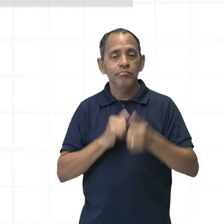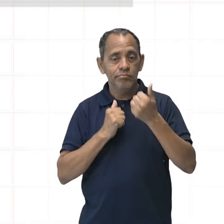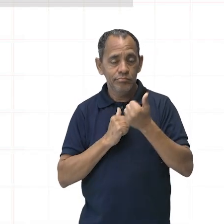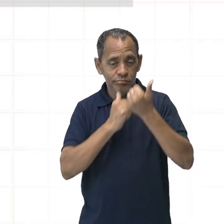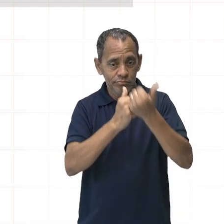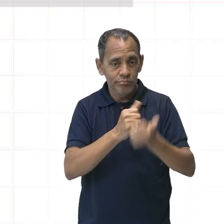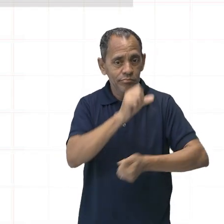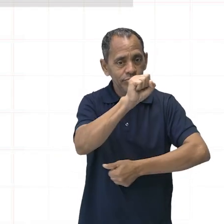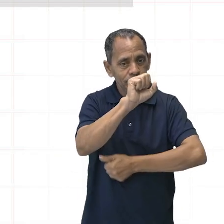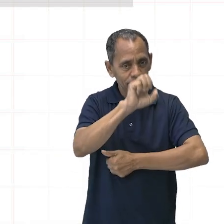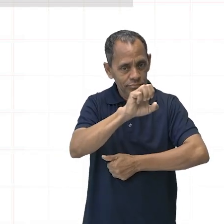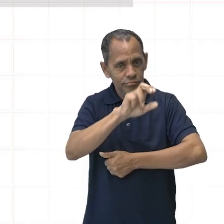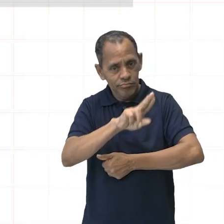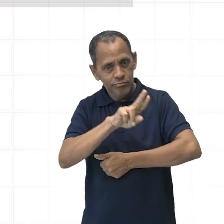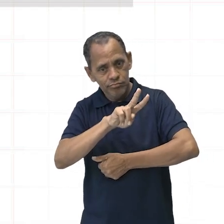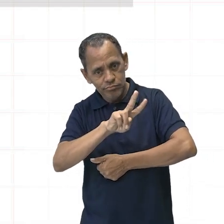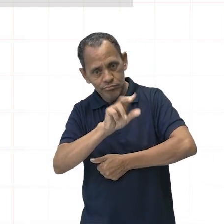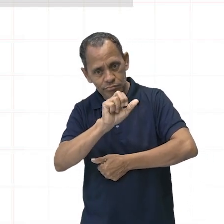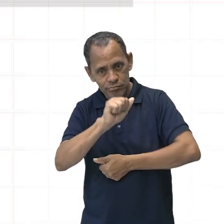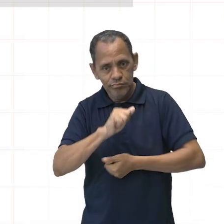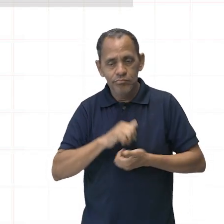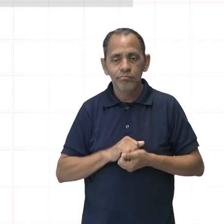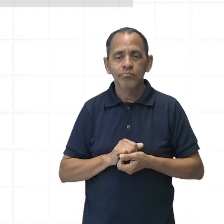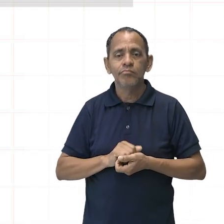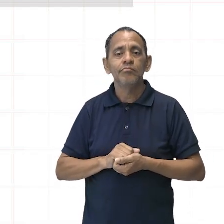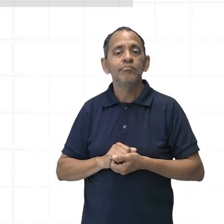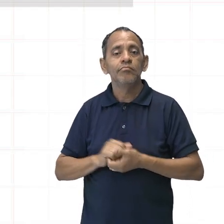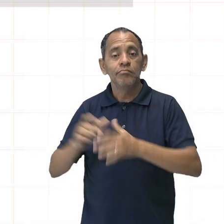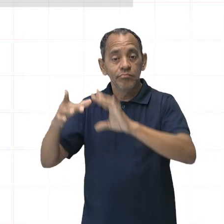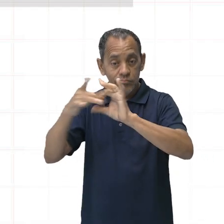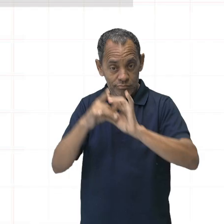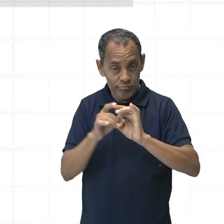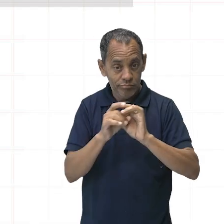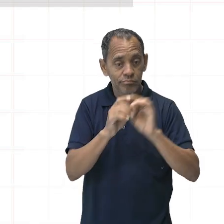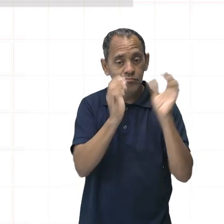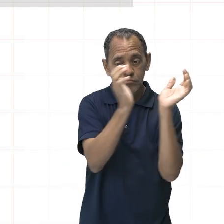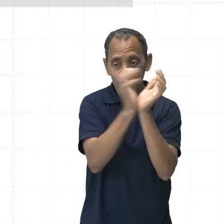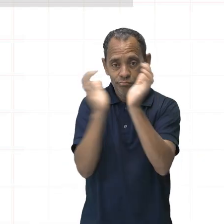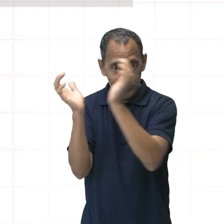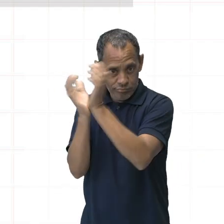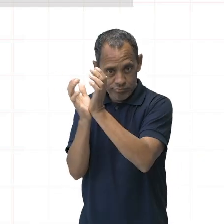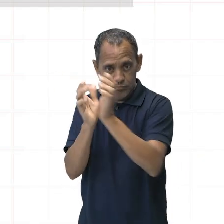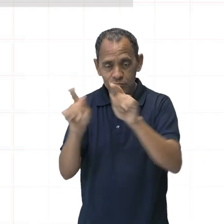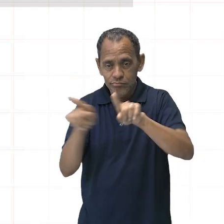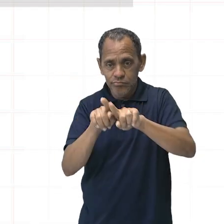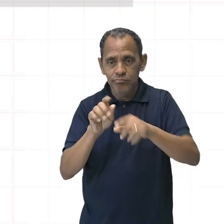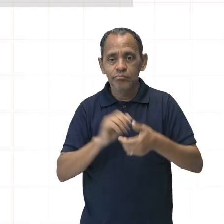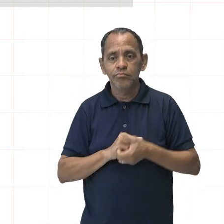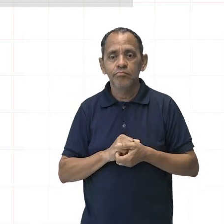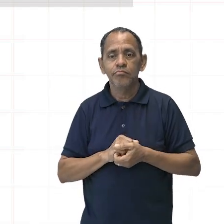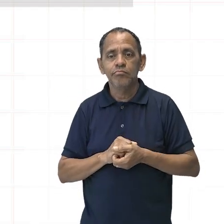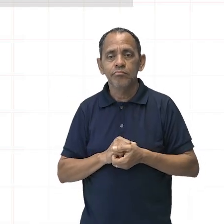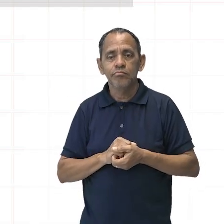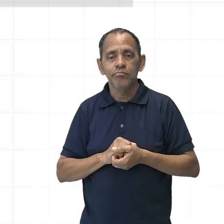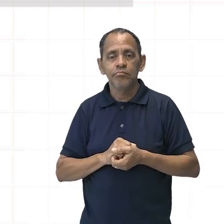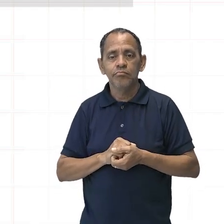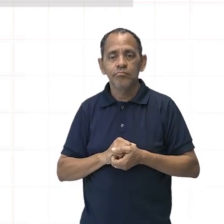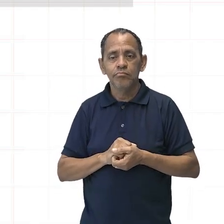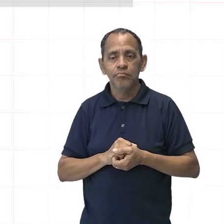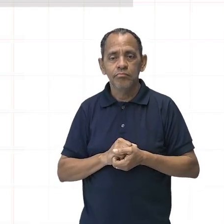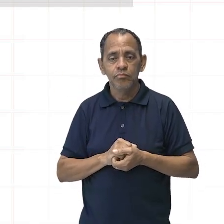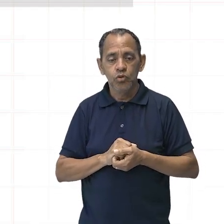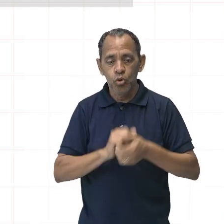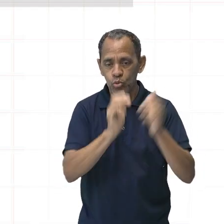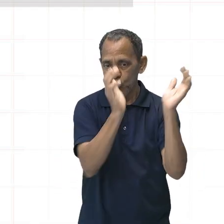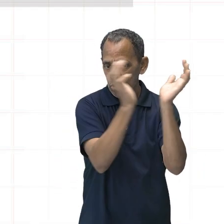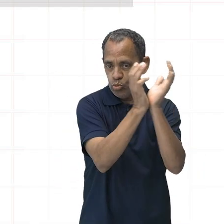há pouco foi falado para vocês das alianças, né, da Tríplice Aliança e da Tríplice Entente. Então, quando se mexe com um grupo, né,